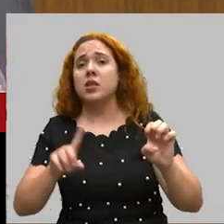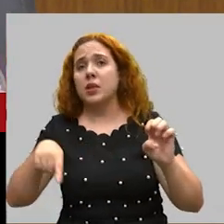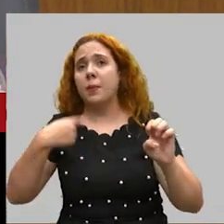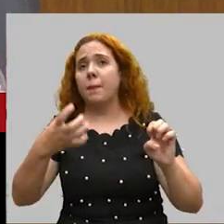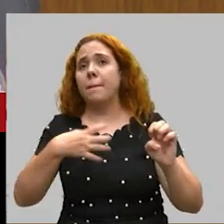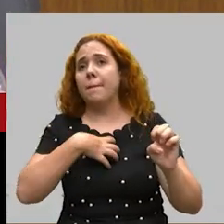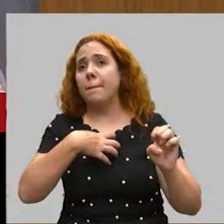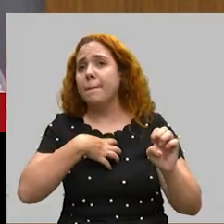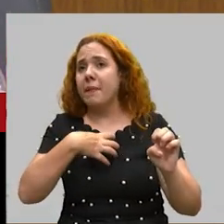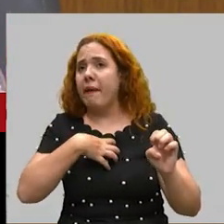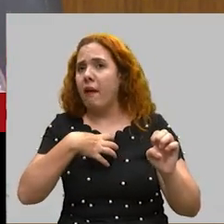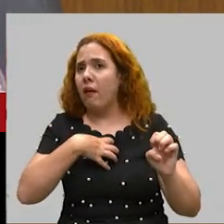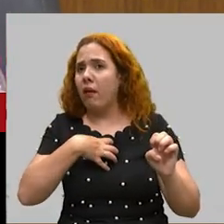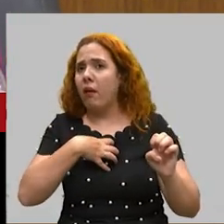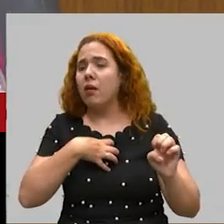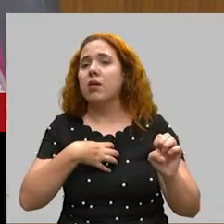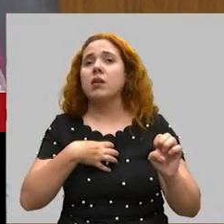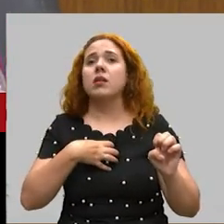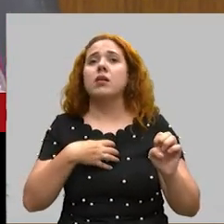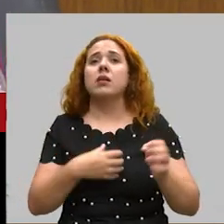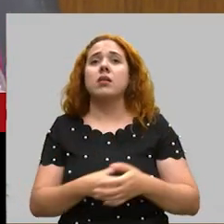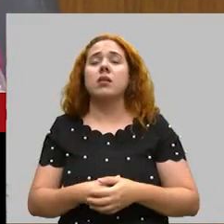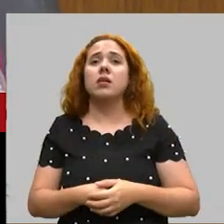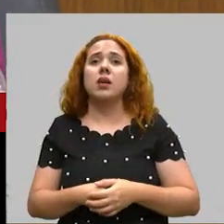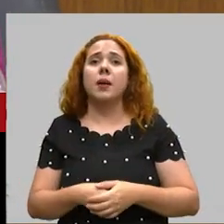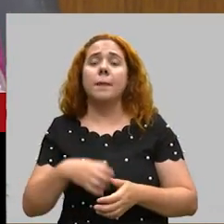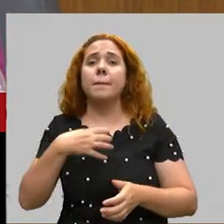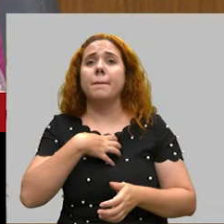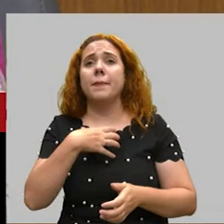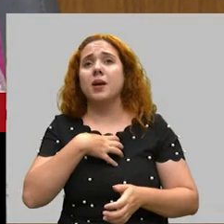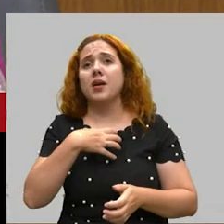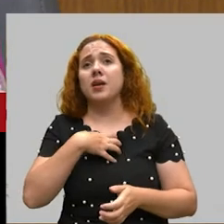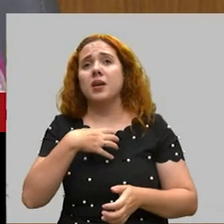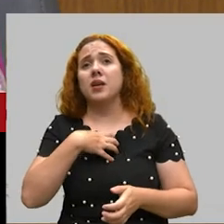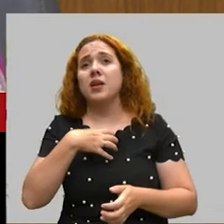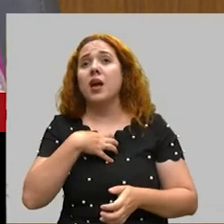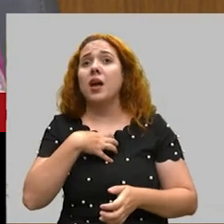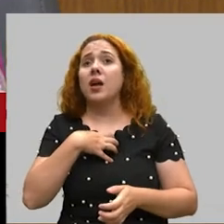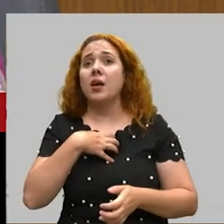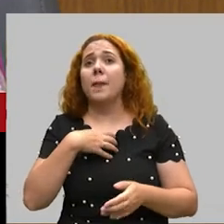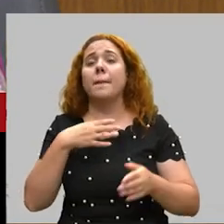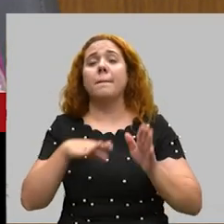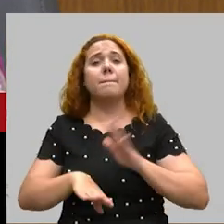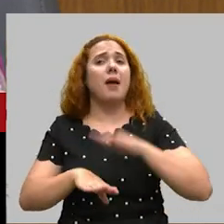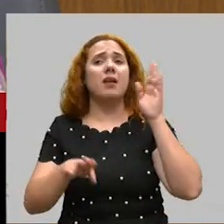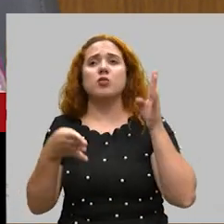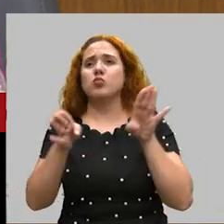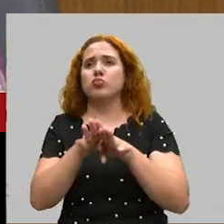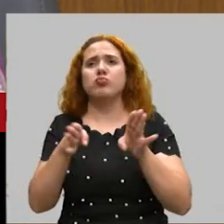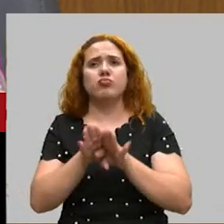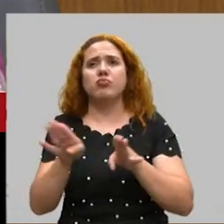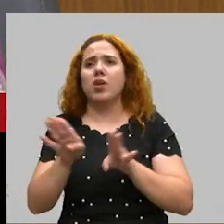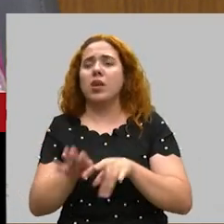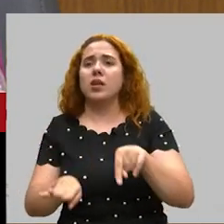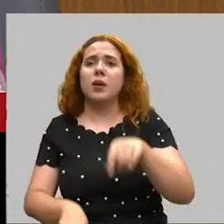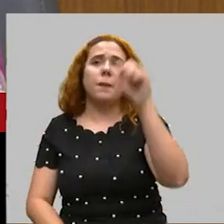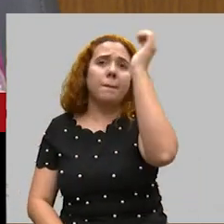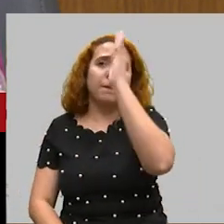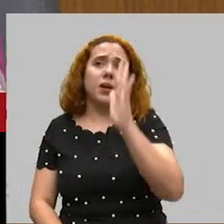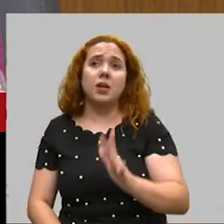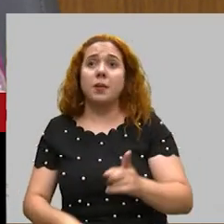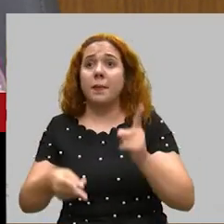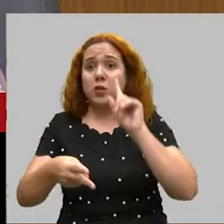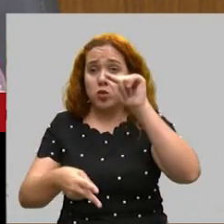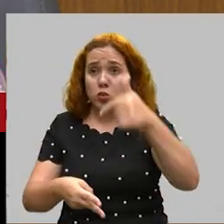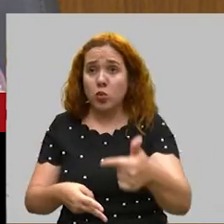foi falado mais cedo né Por Matilde o estado da Bahia o estado que mais fecha Escolas no Brasil o segundo estado é Minas